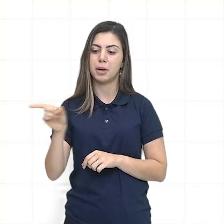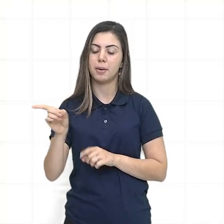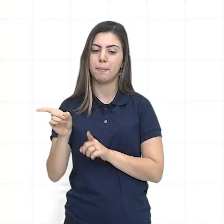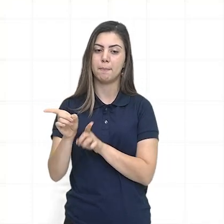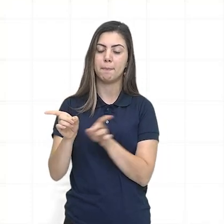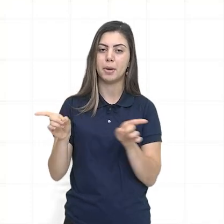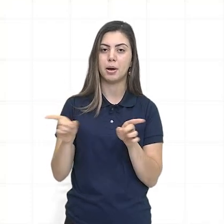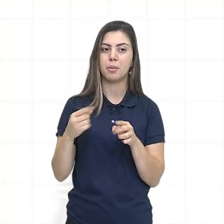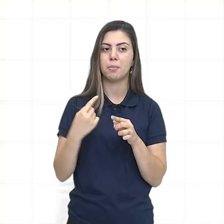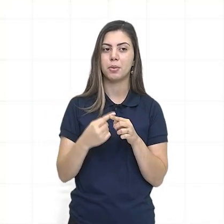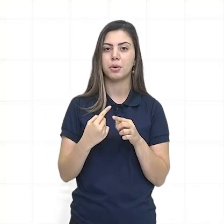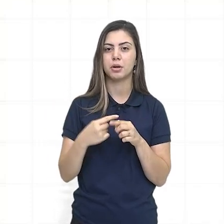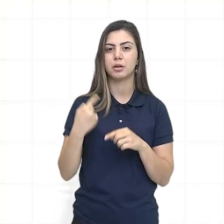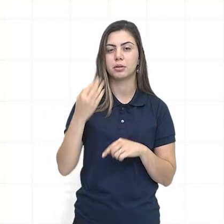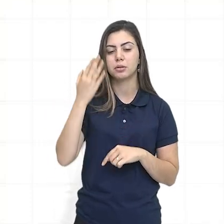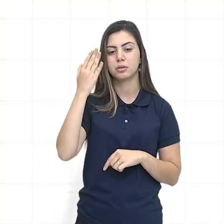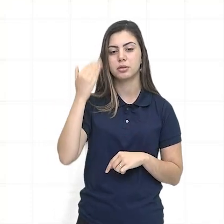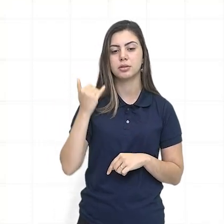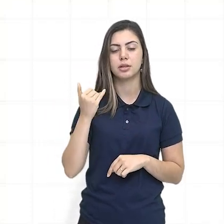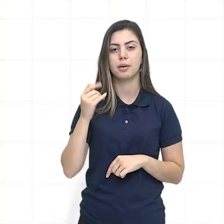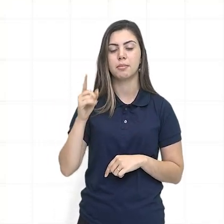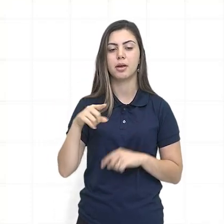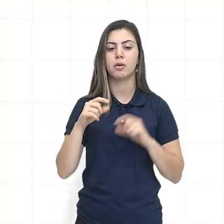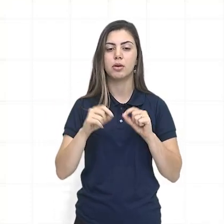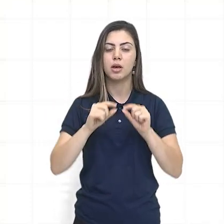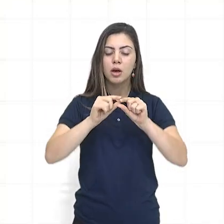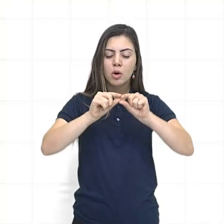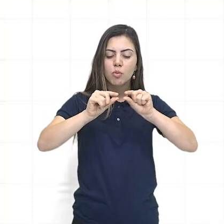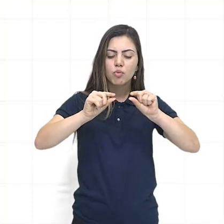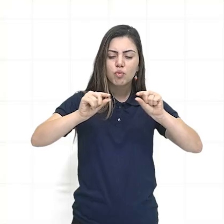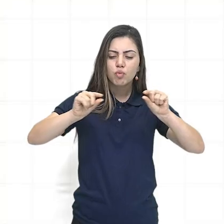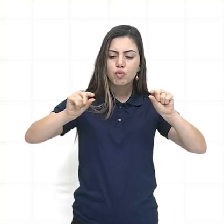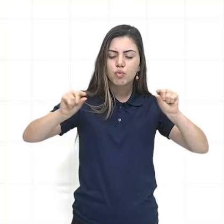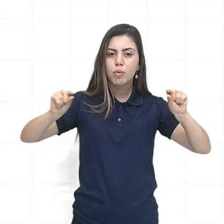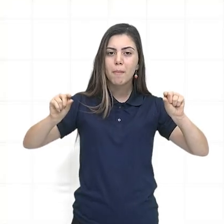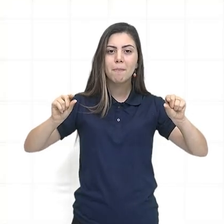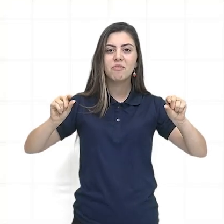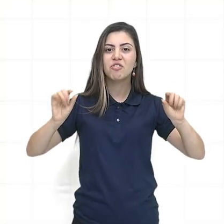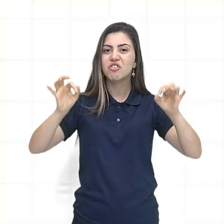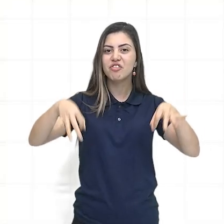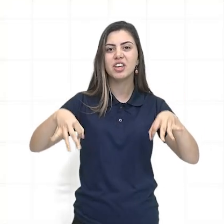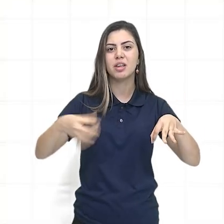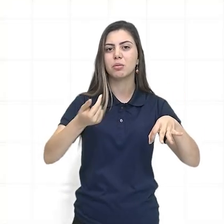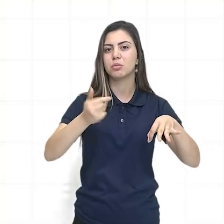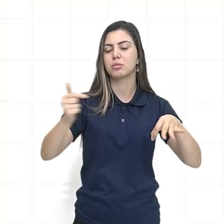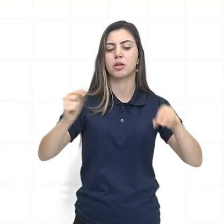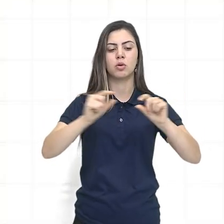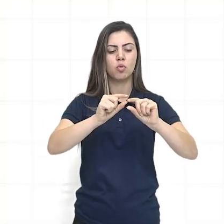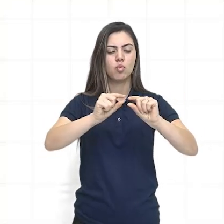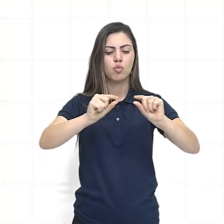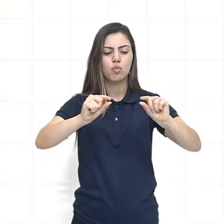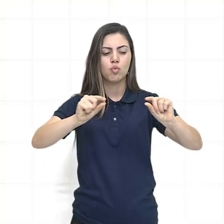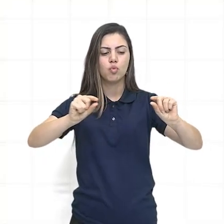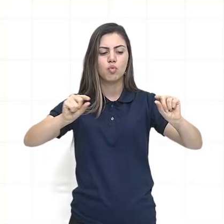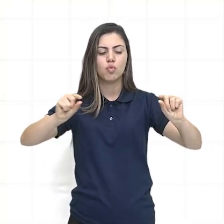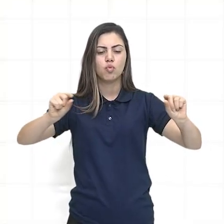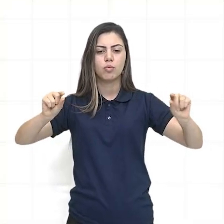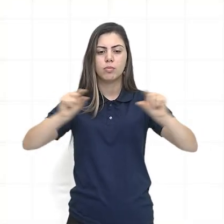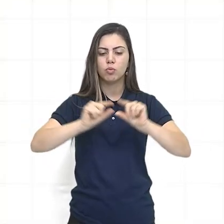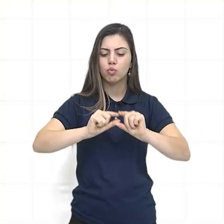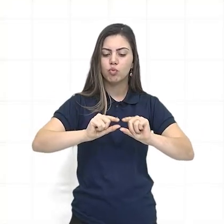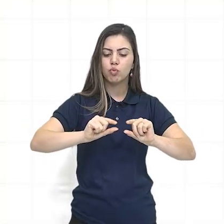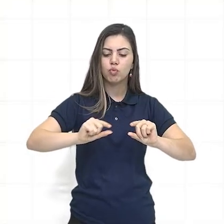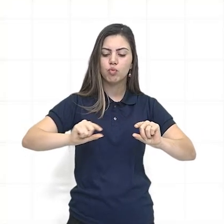plano, ele é uma extensão de retas, ó. Podemos dizer que o plano é como espaço entre as